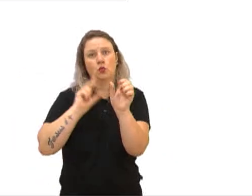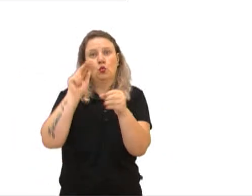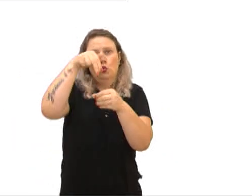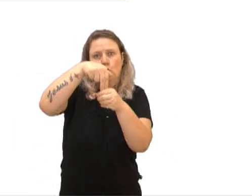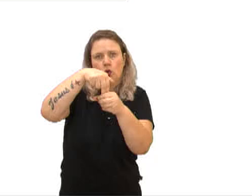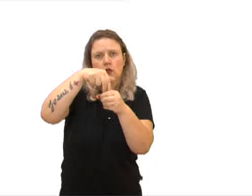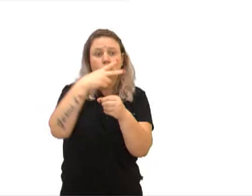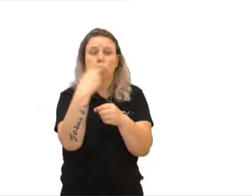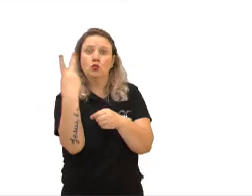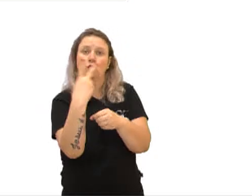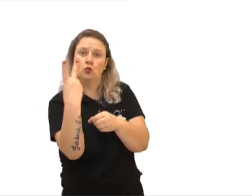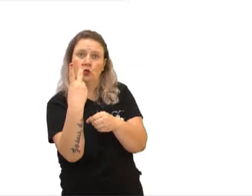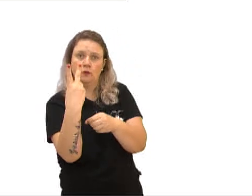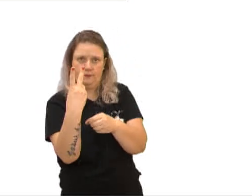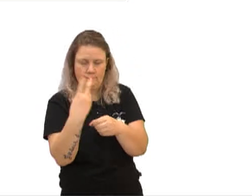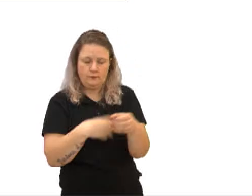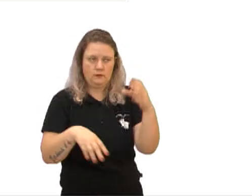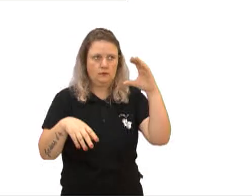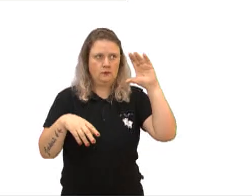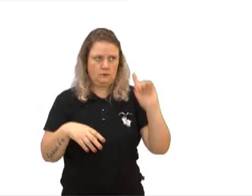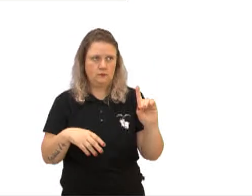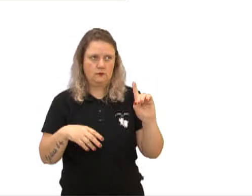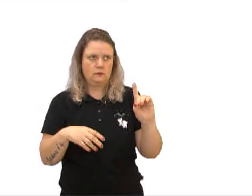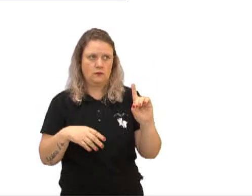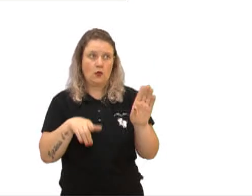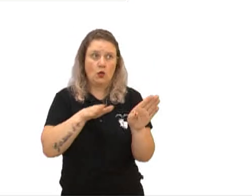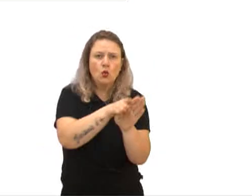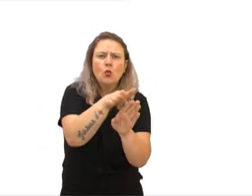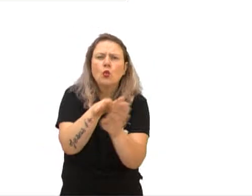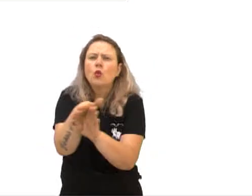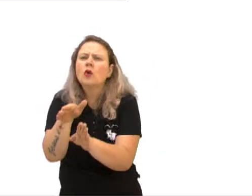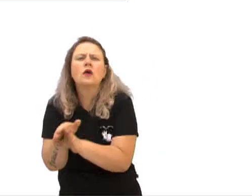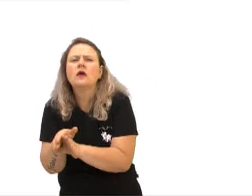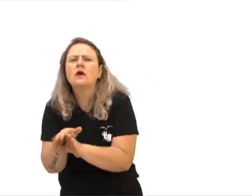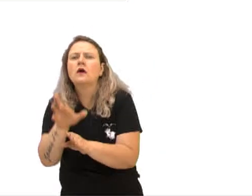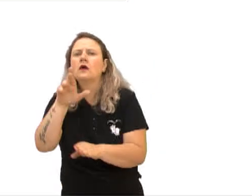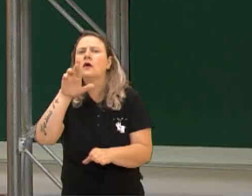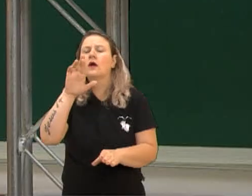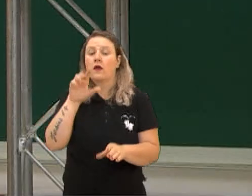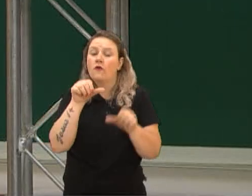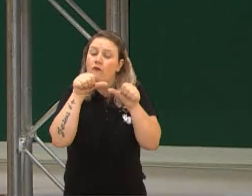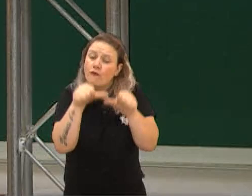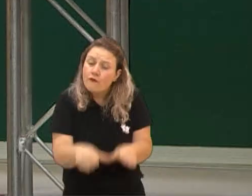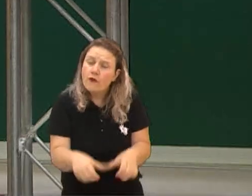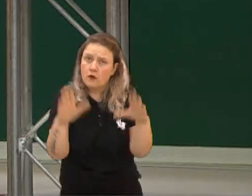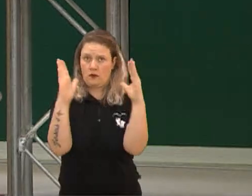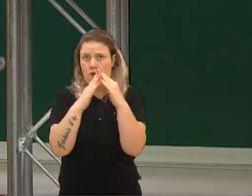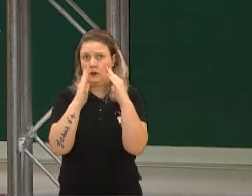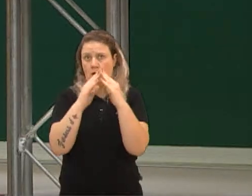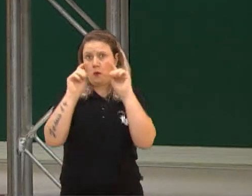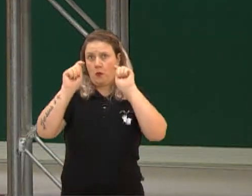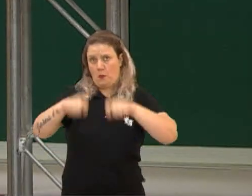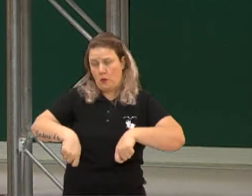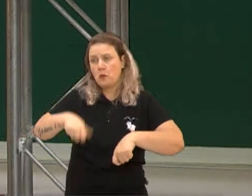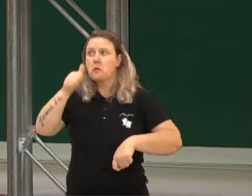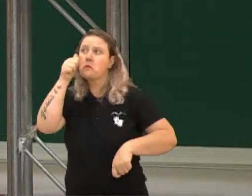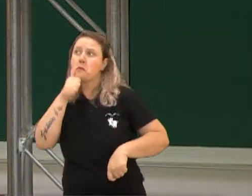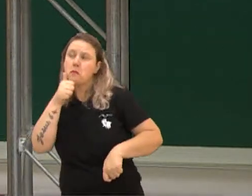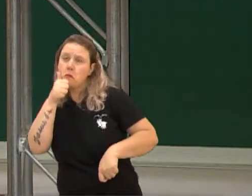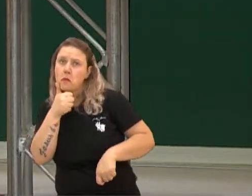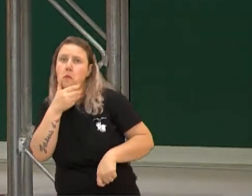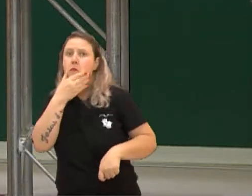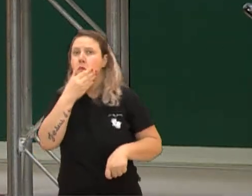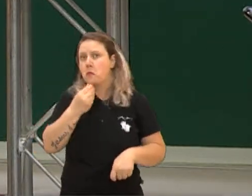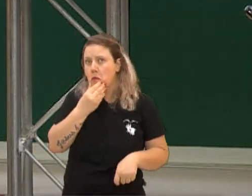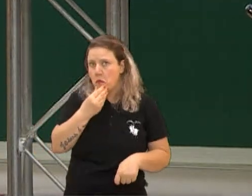leitura e pesquisa. E na letra D, recomendaram. Quem recomendaram que todos fiquem em casa? Pode ser eles, mas também pode ser elas. Então, é